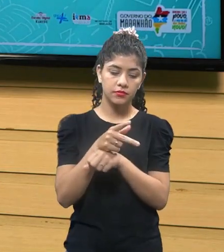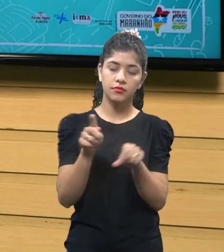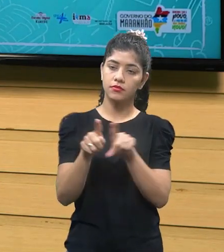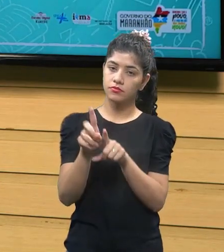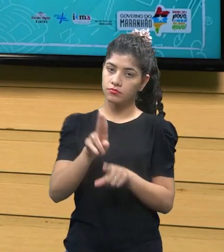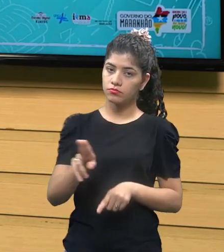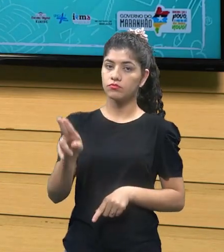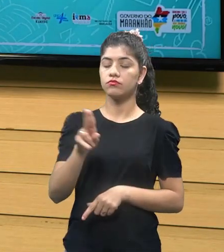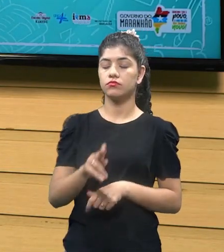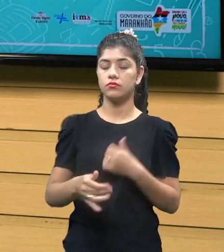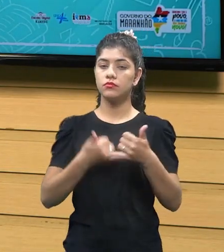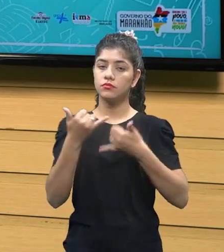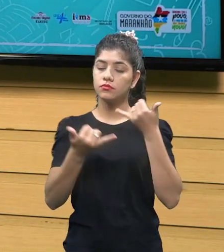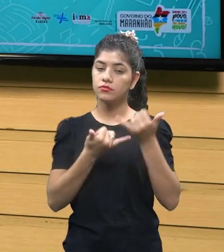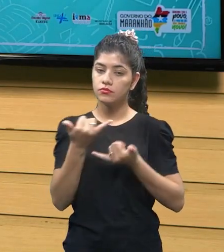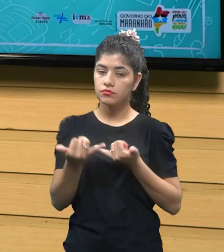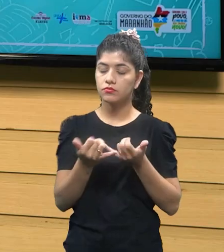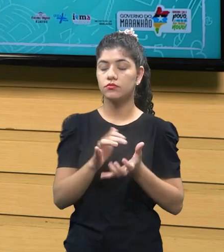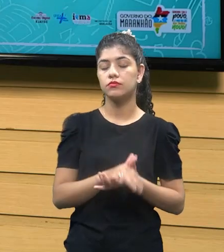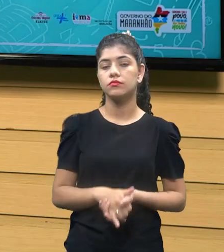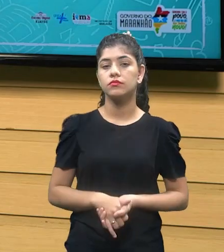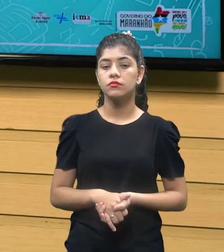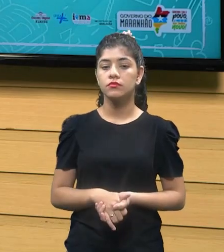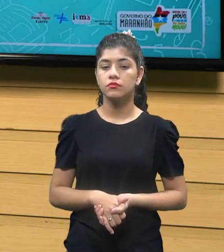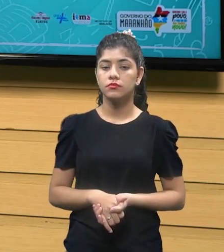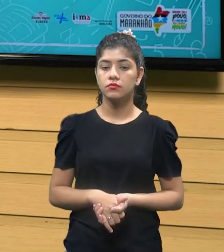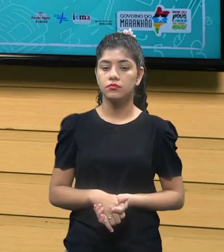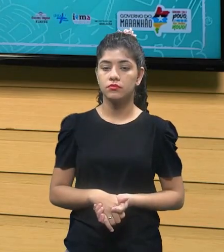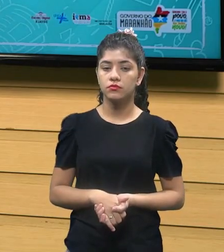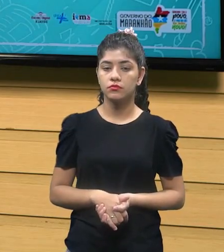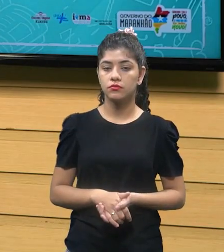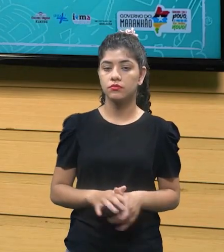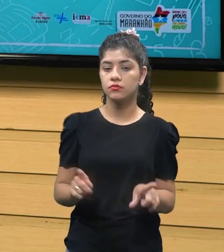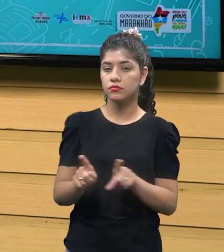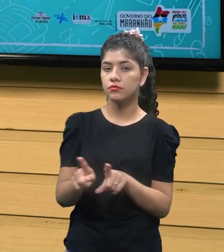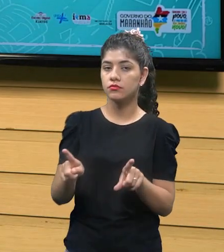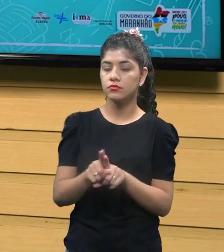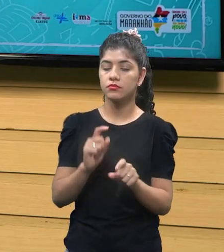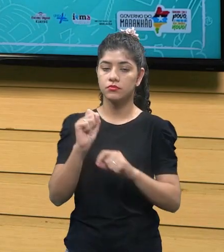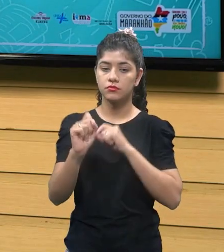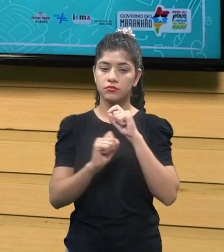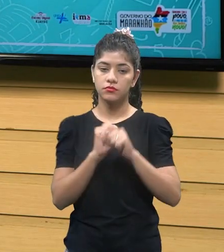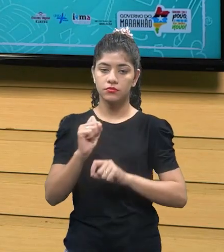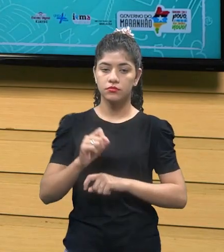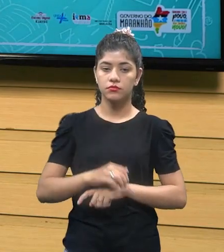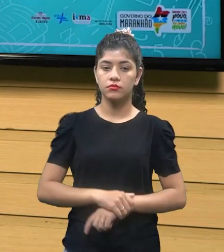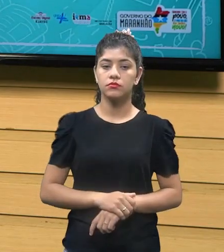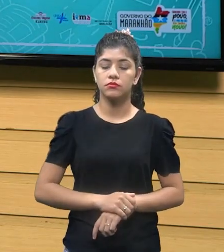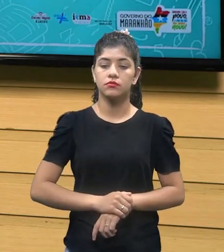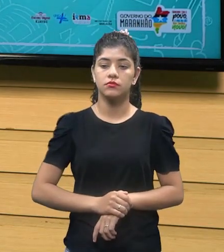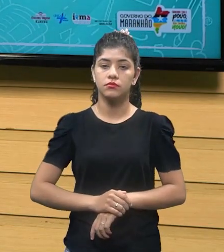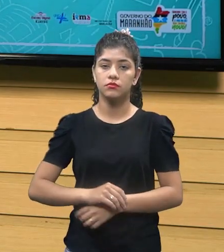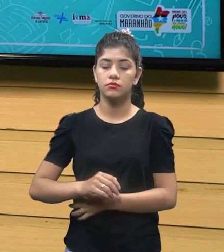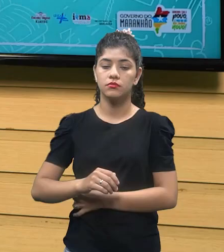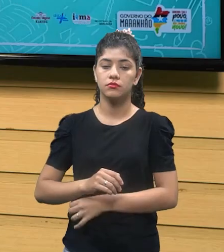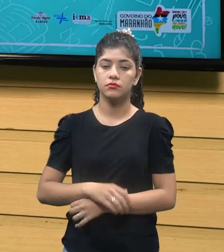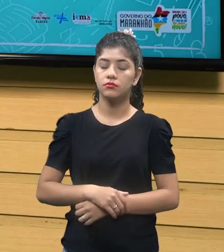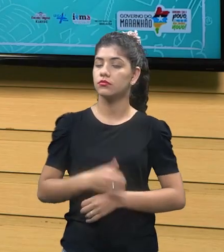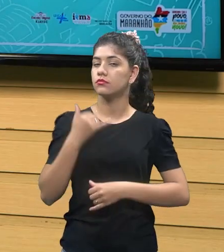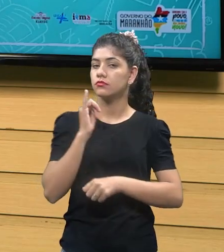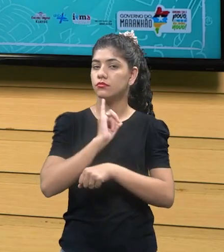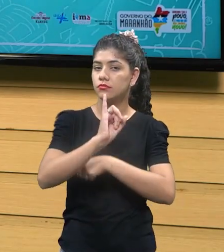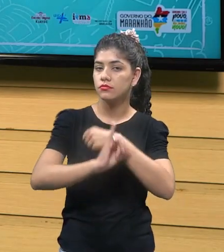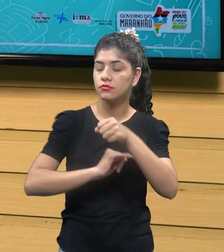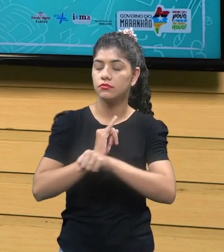que você pode produzir, se bem entender, ou se quiser colocar propriamente da internet ou